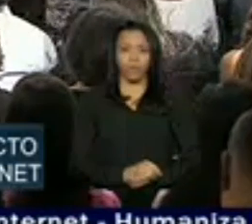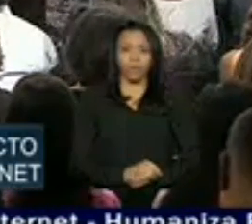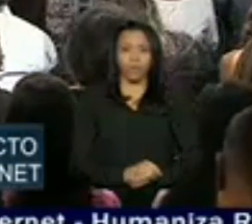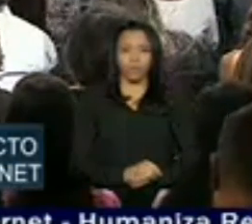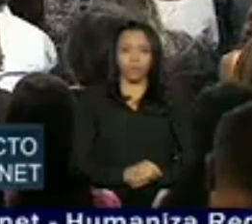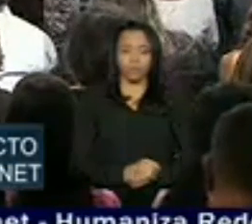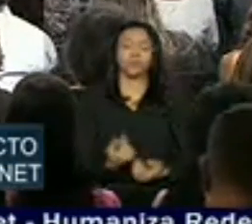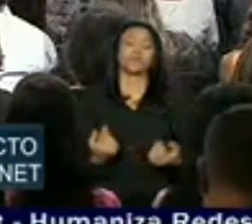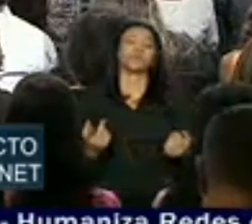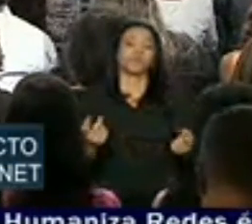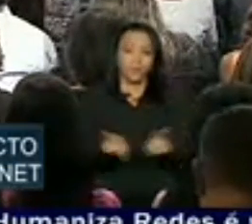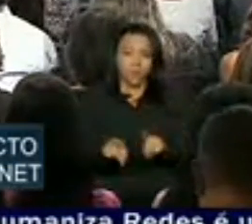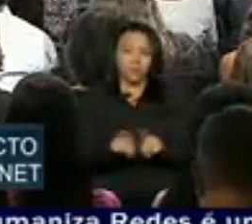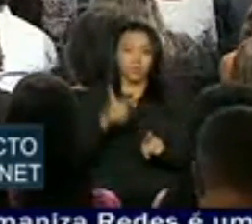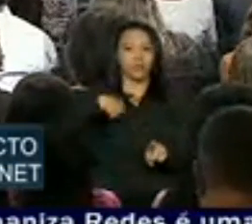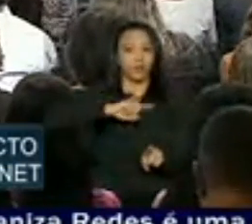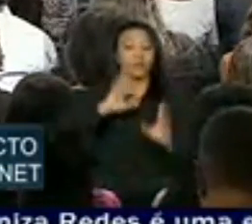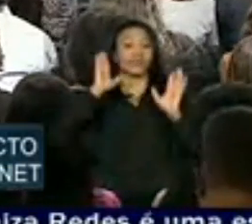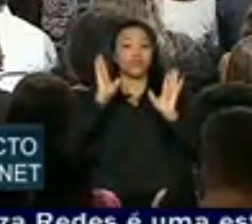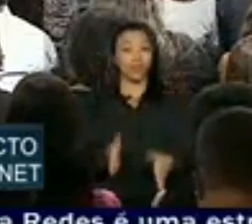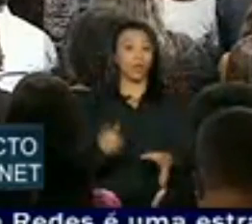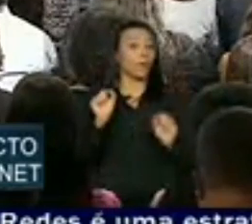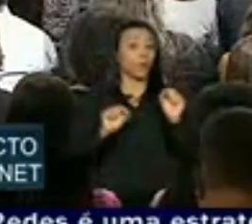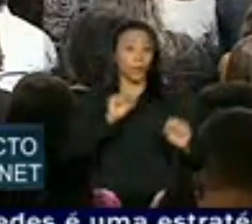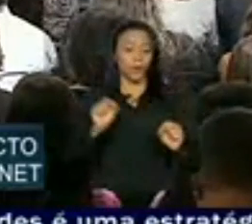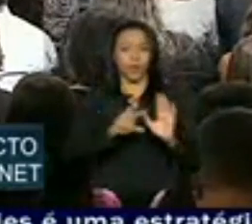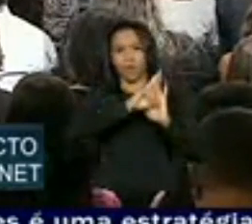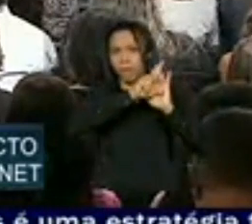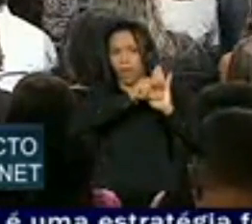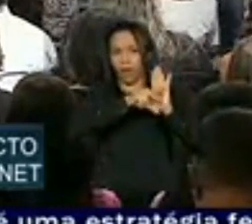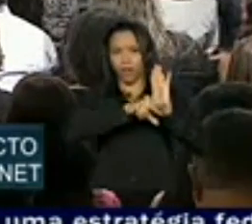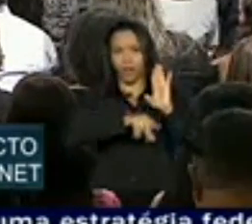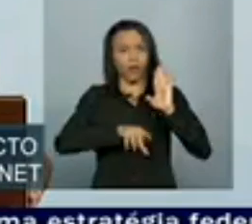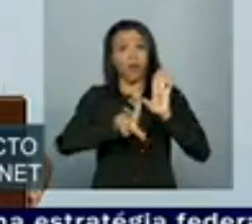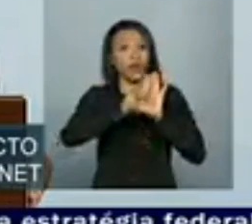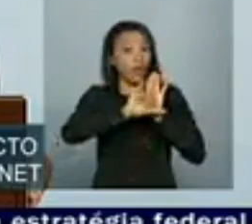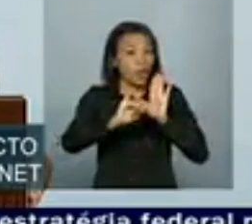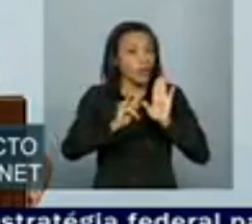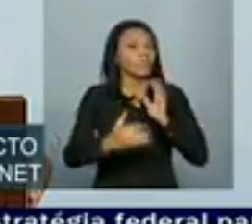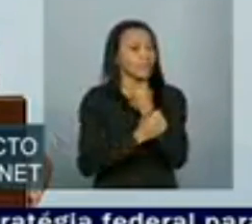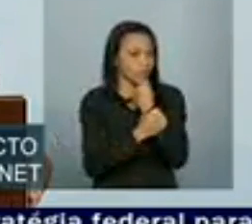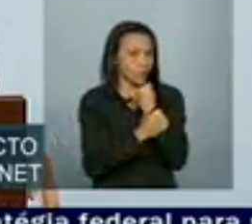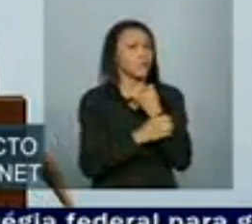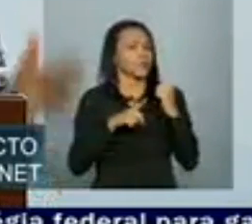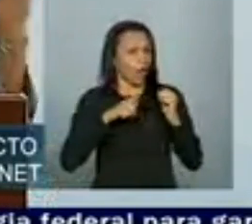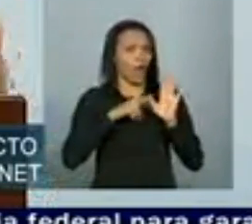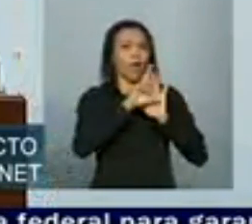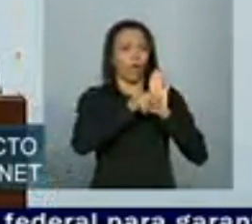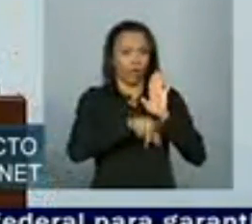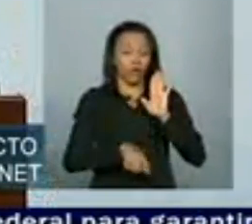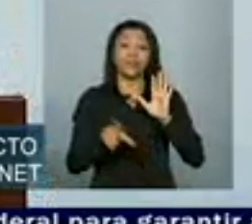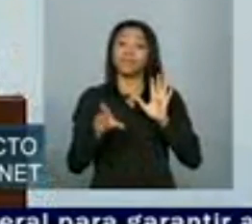Embora estejamos amparados por uma extensa e eficiente legislação, inclusive pela